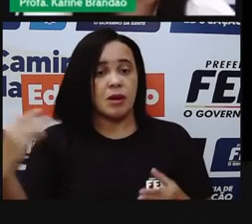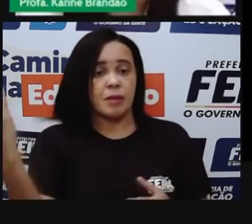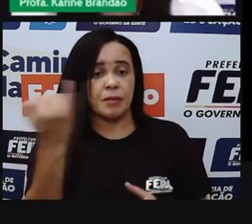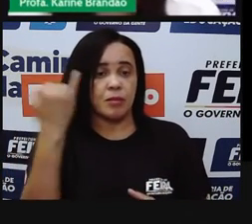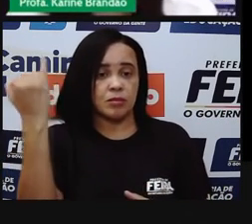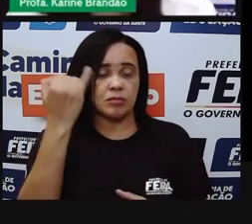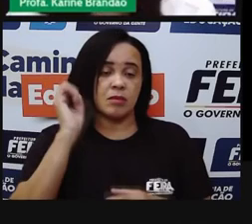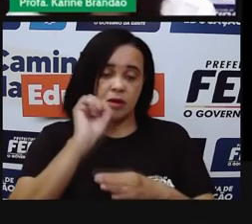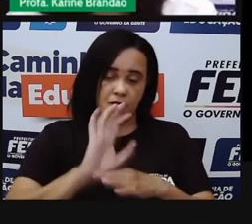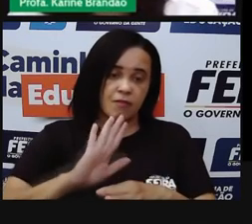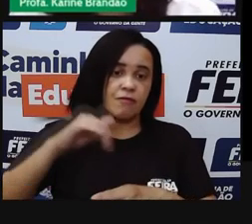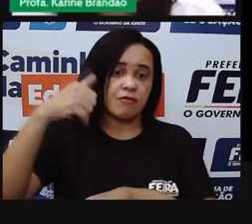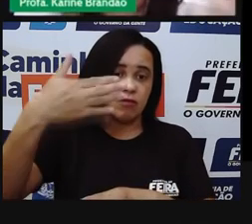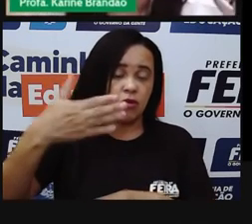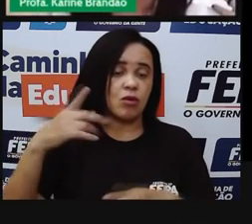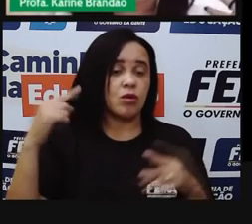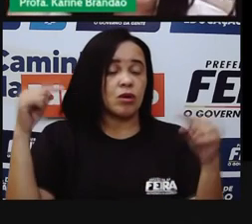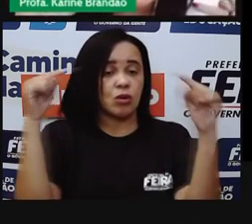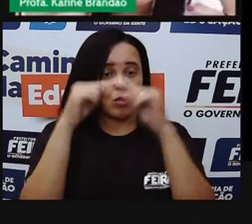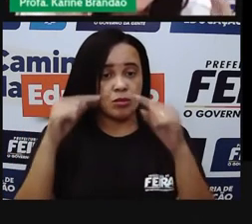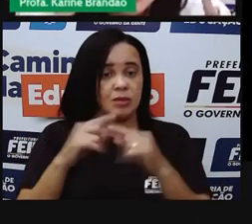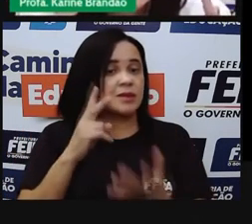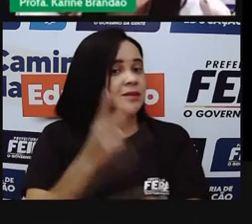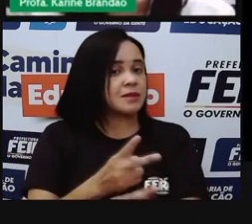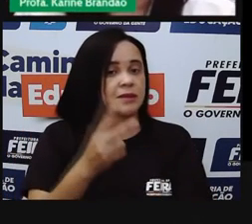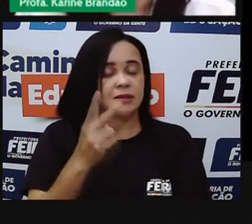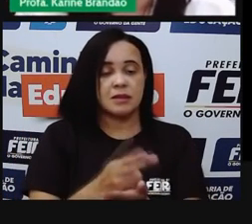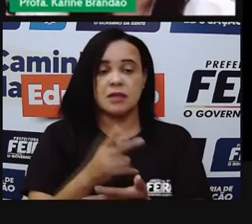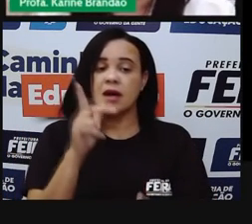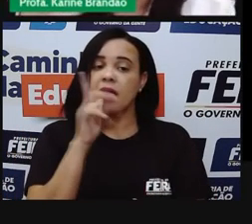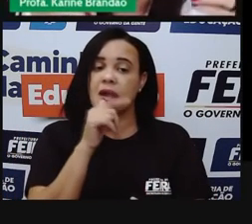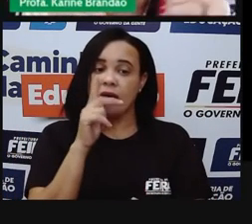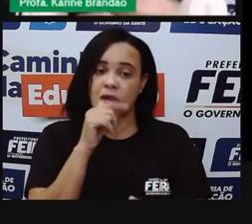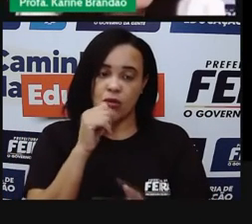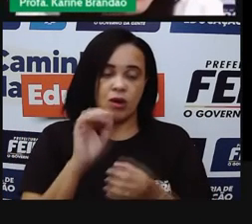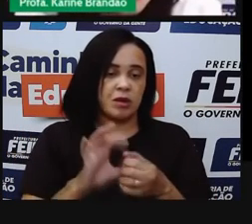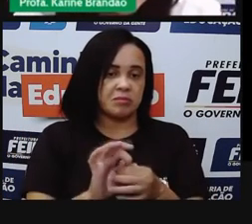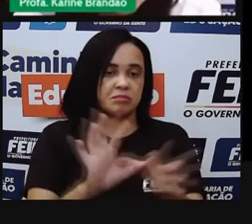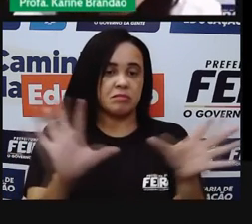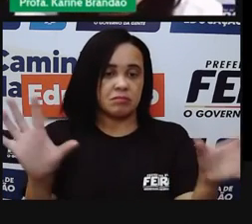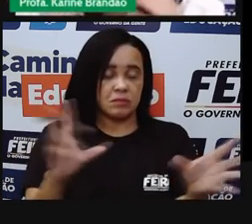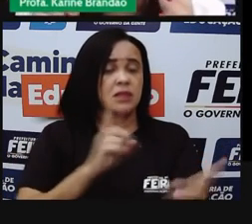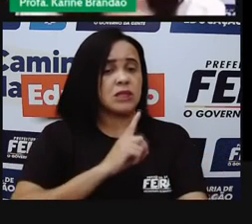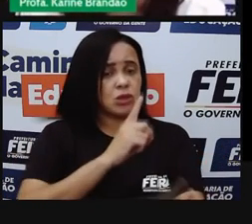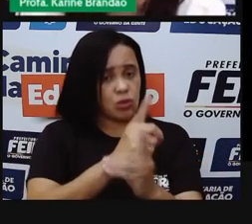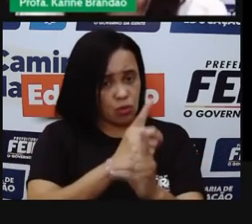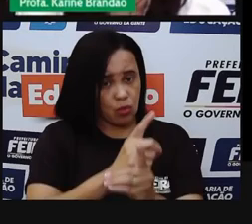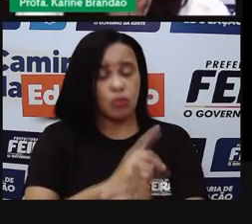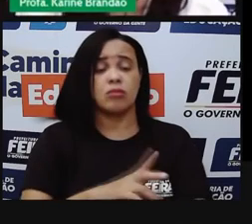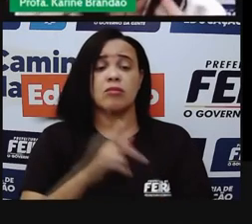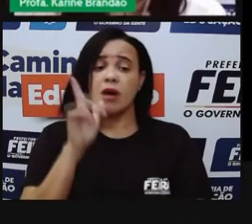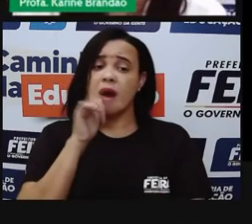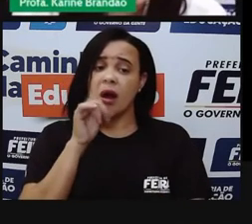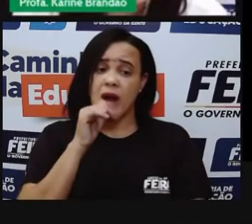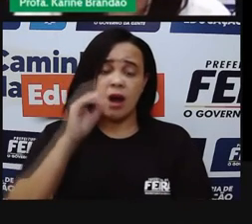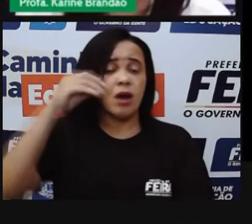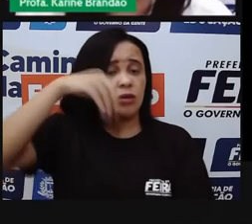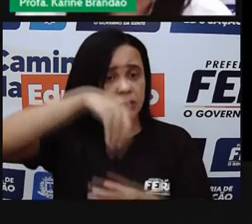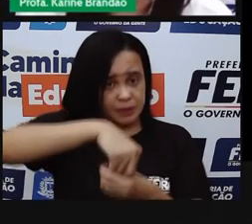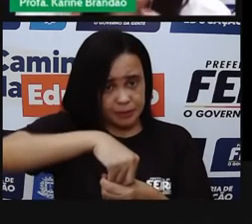fecundação externa vai estar relacionada com a água, são liberados na água, e aí eles se encontram na água. E aí na água é que